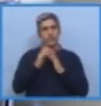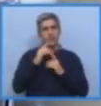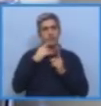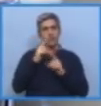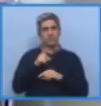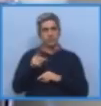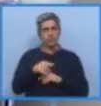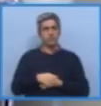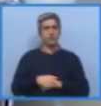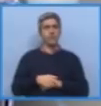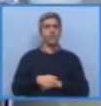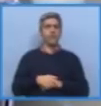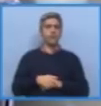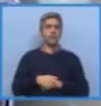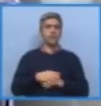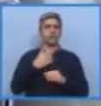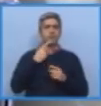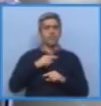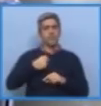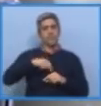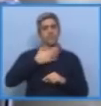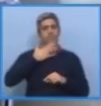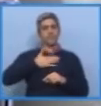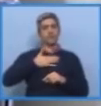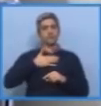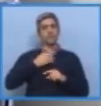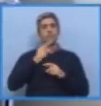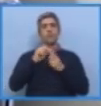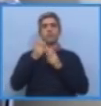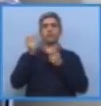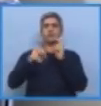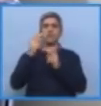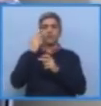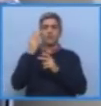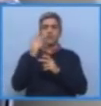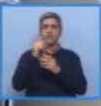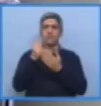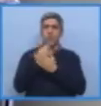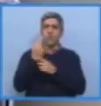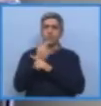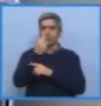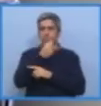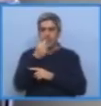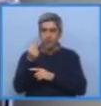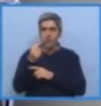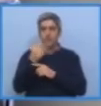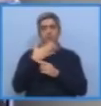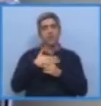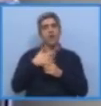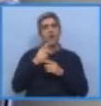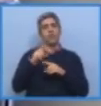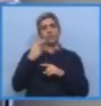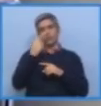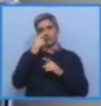ressuscitado. E isso torna-nos, perante as adversidades da vida, perante a morte, perante o sofrimento, torna-nos